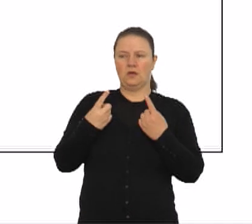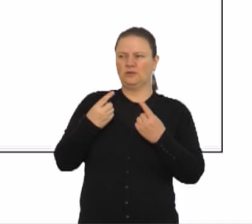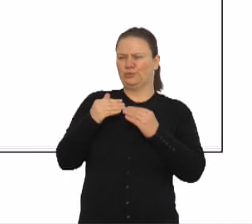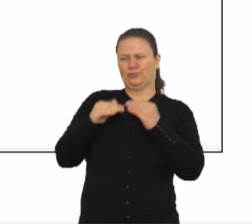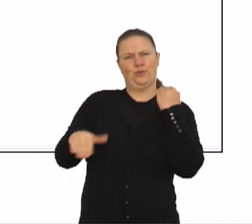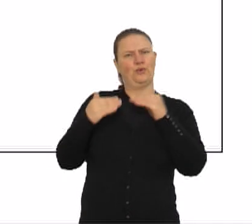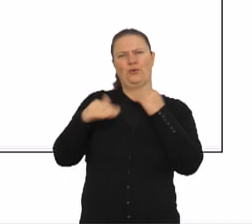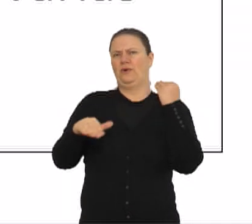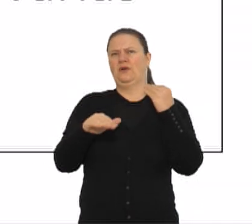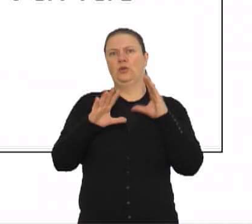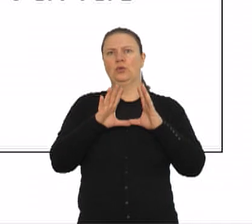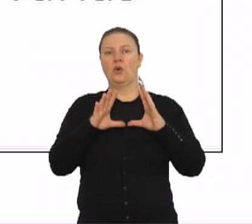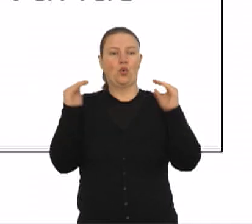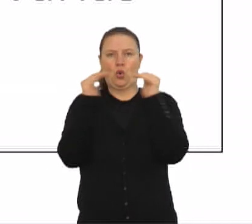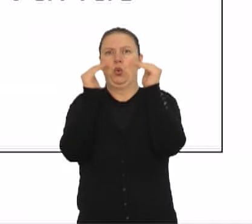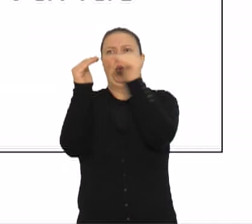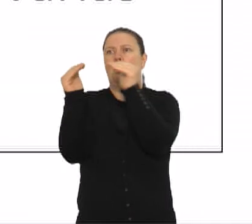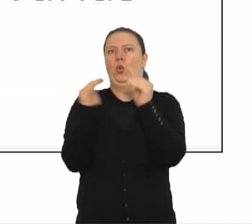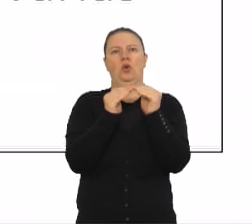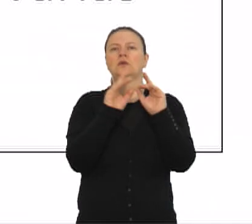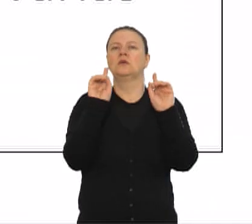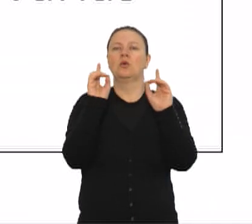mestre. Criou então o Liceu.